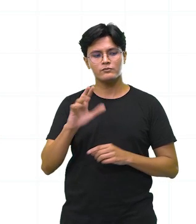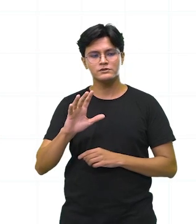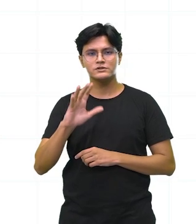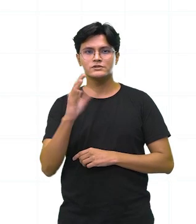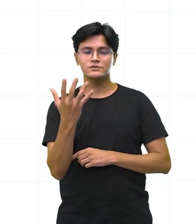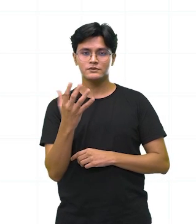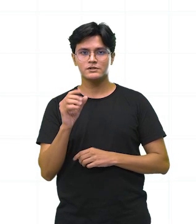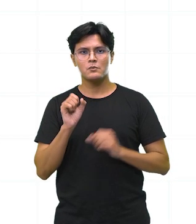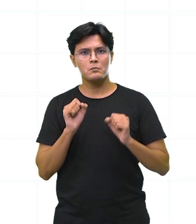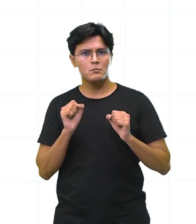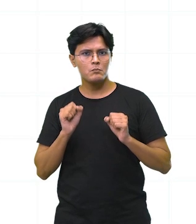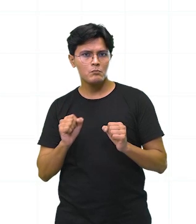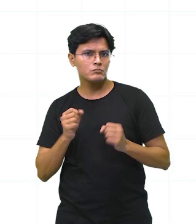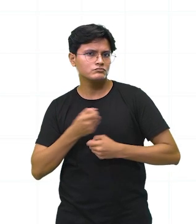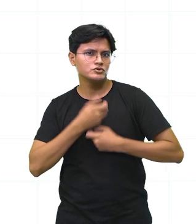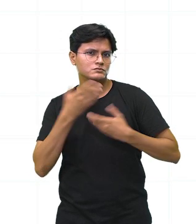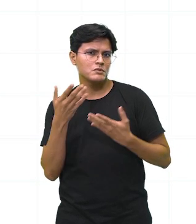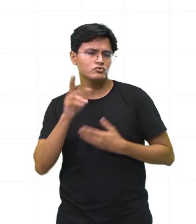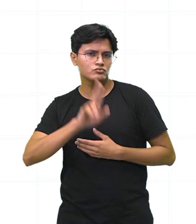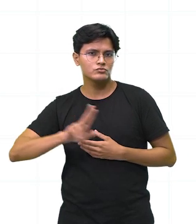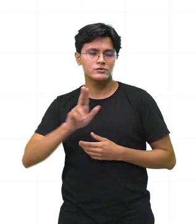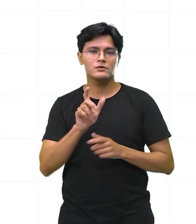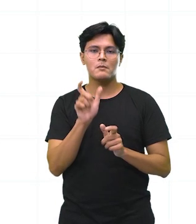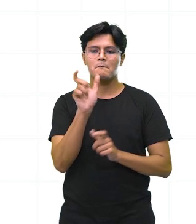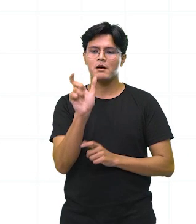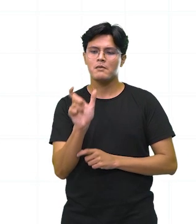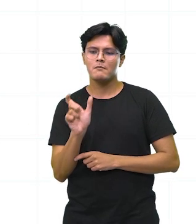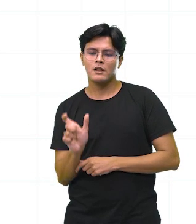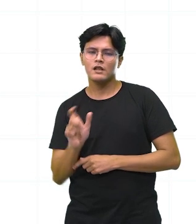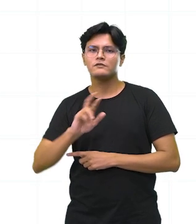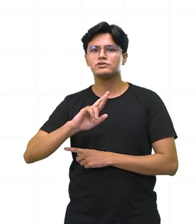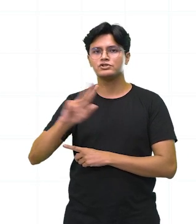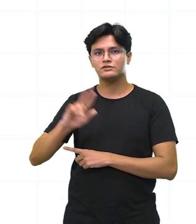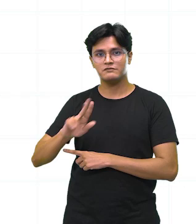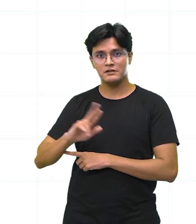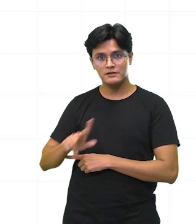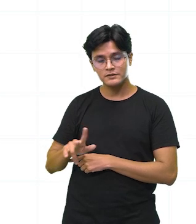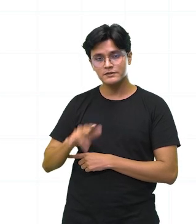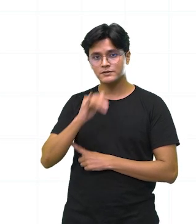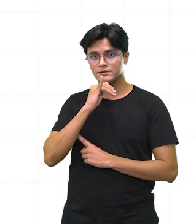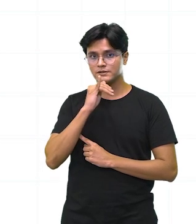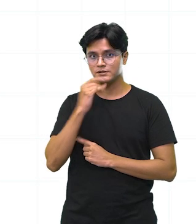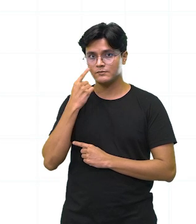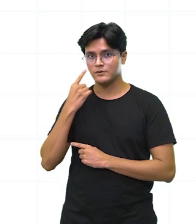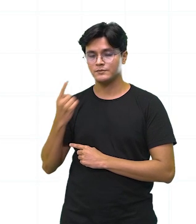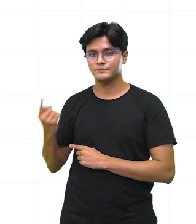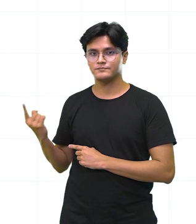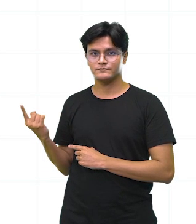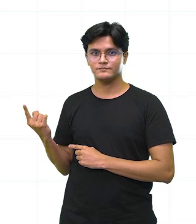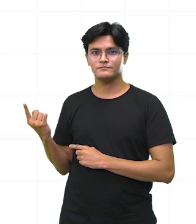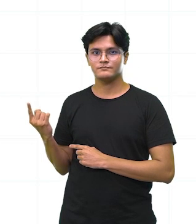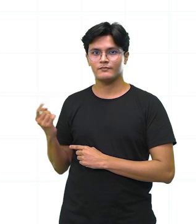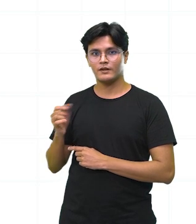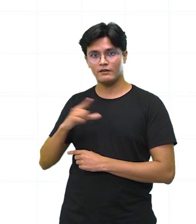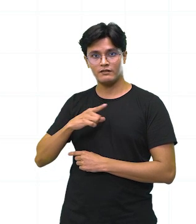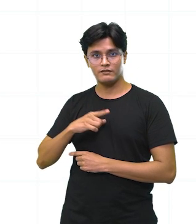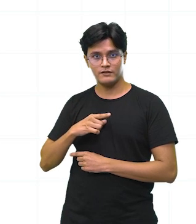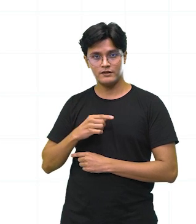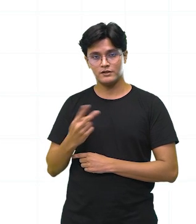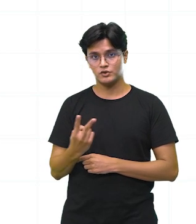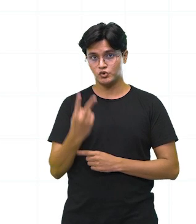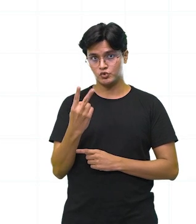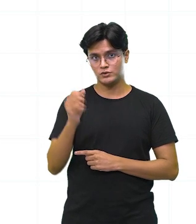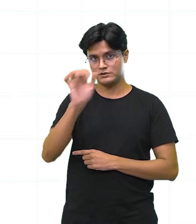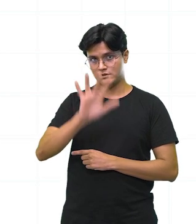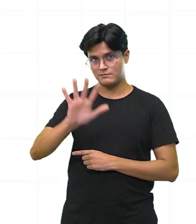ser expresso por palavras diferentes observem aí então essa imagem duas imagens que nós